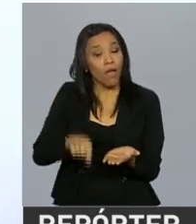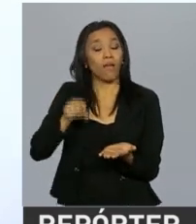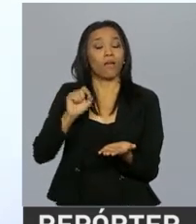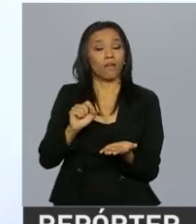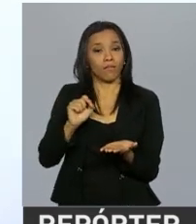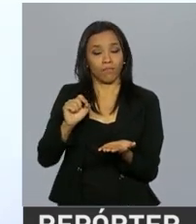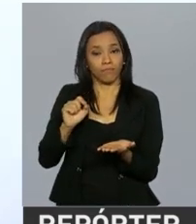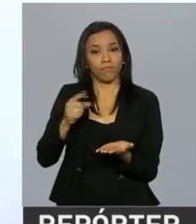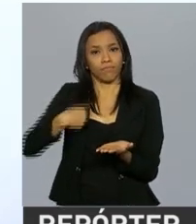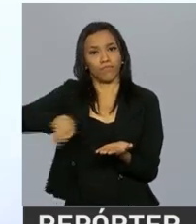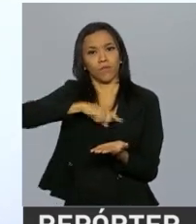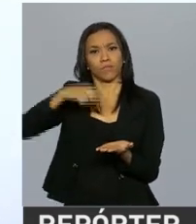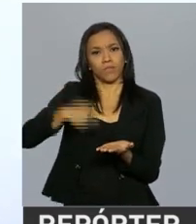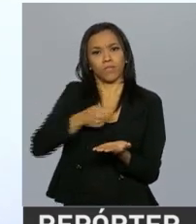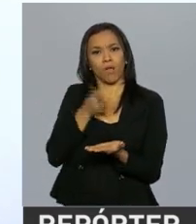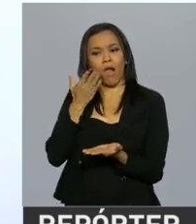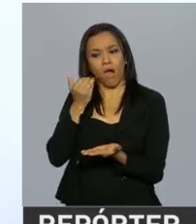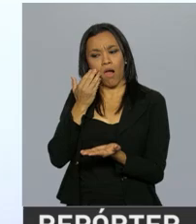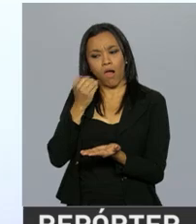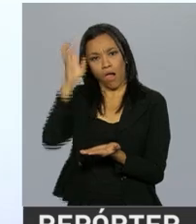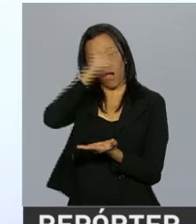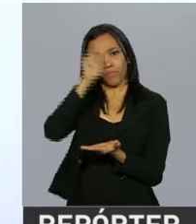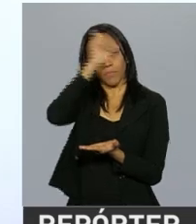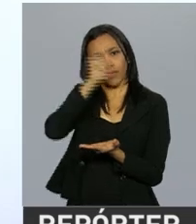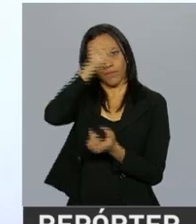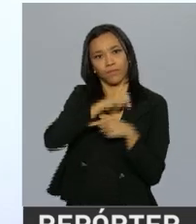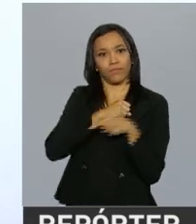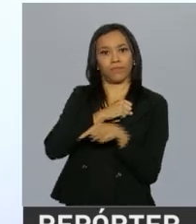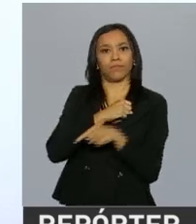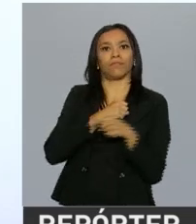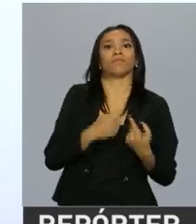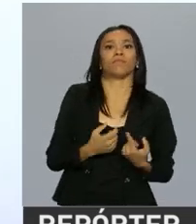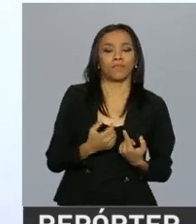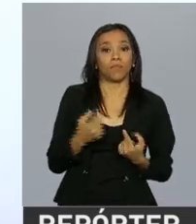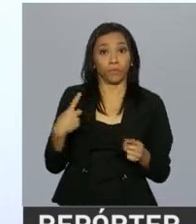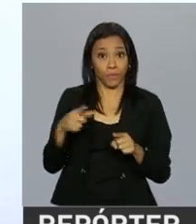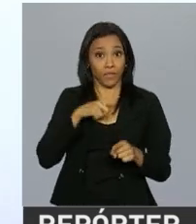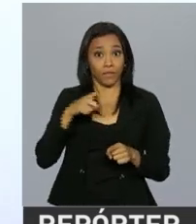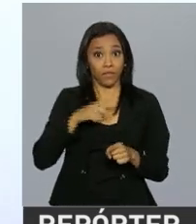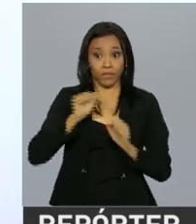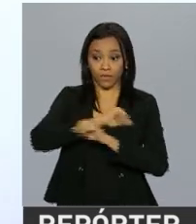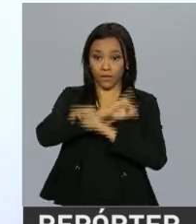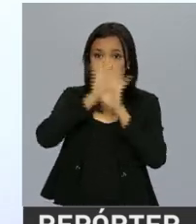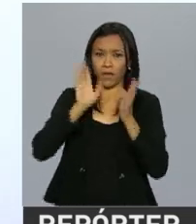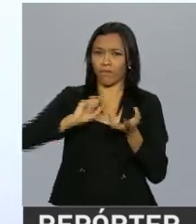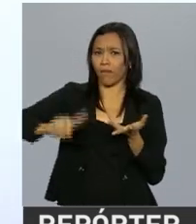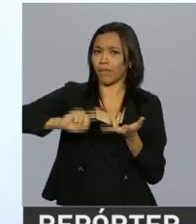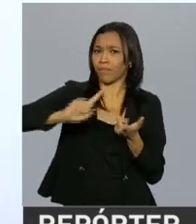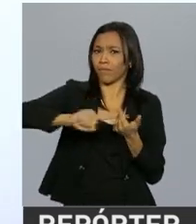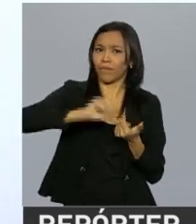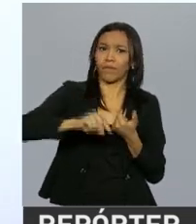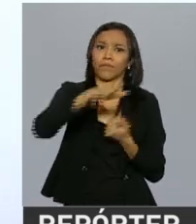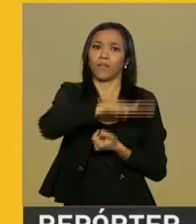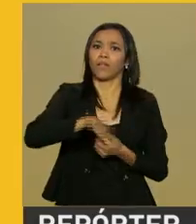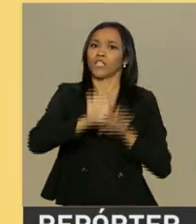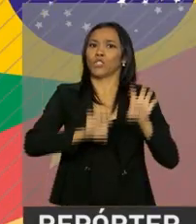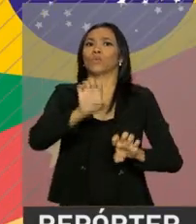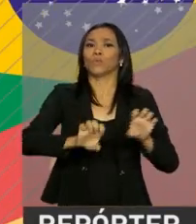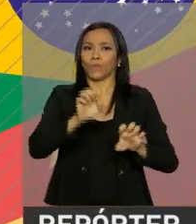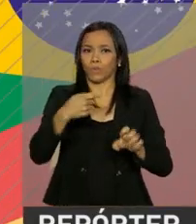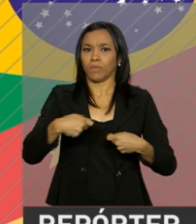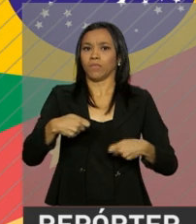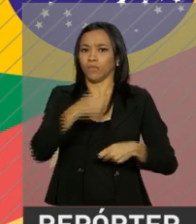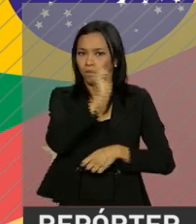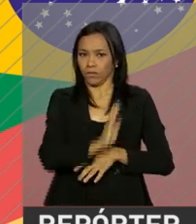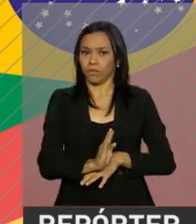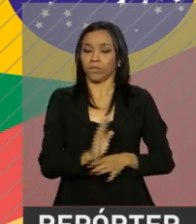nós temos que aprender a utilizar com amplitude, porque nós temos demandas muito claras em diversos setores, sobretudo na infraestrutura. A China